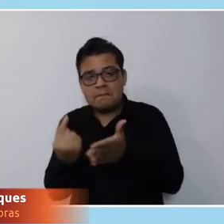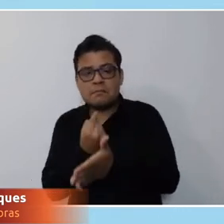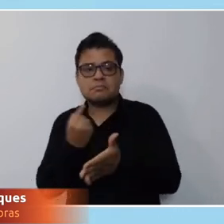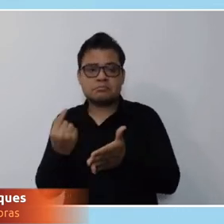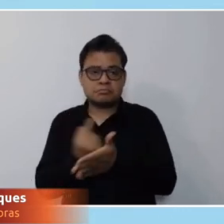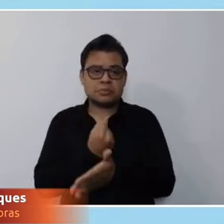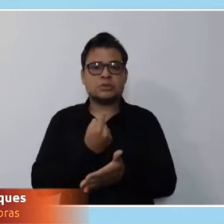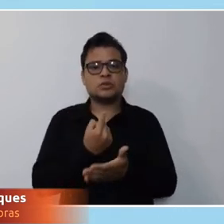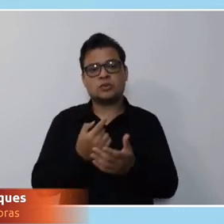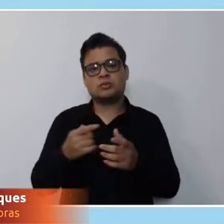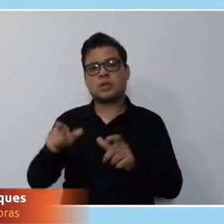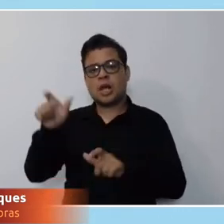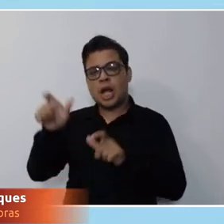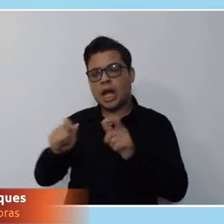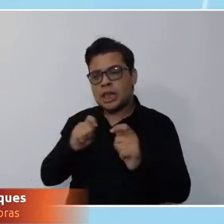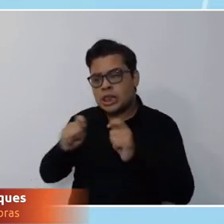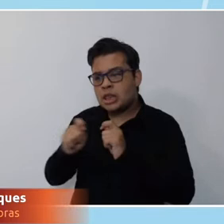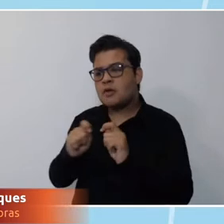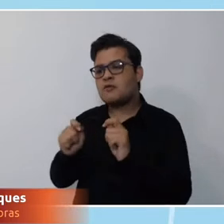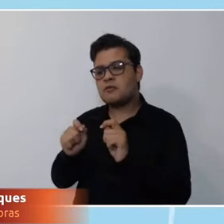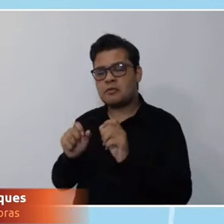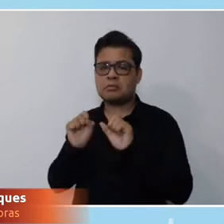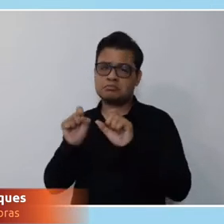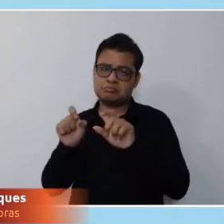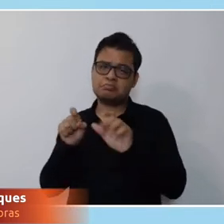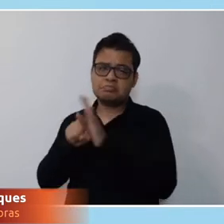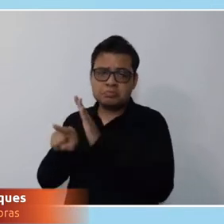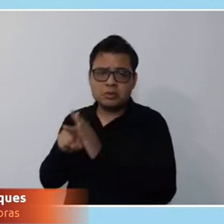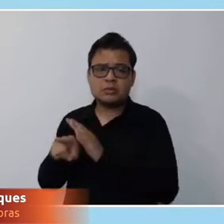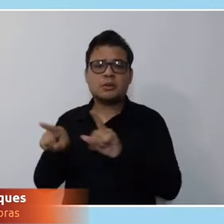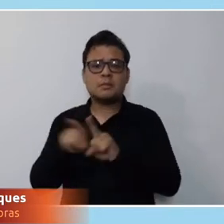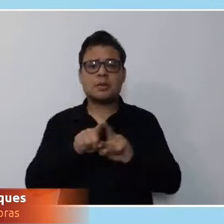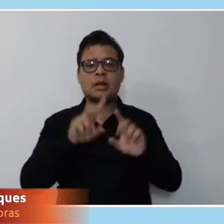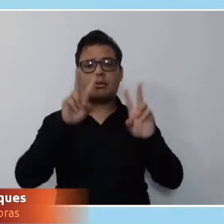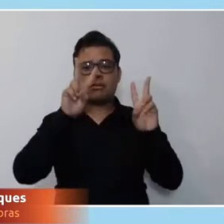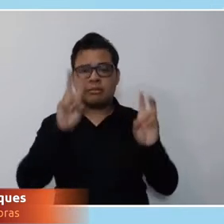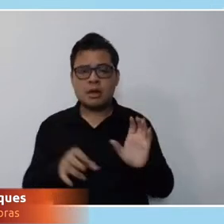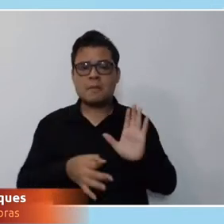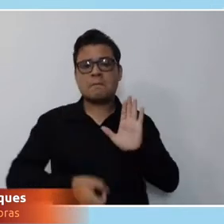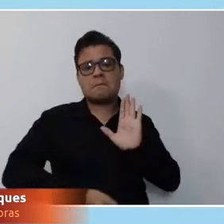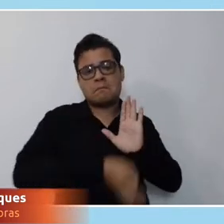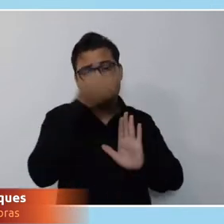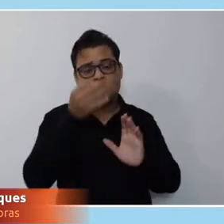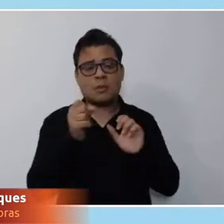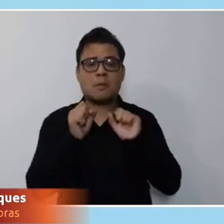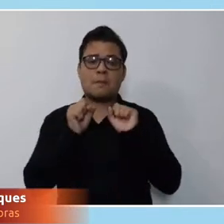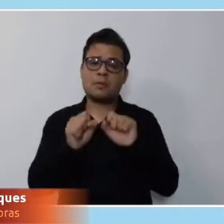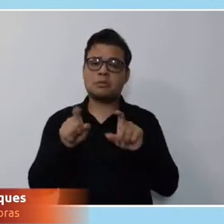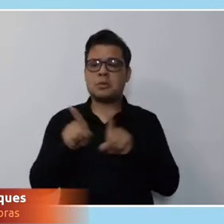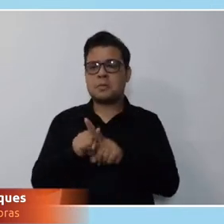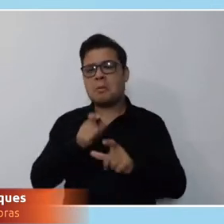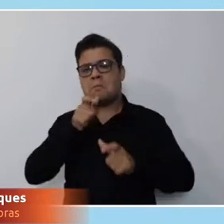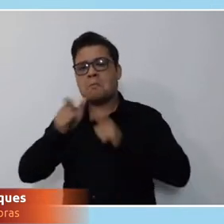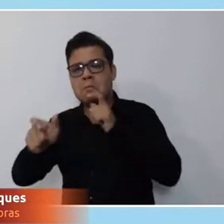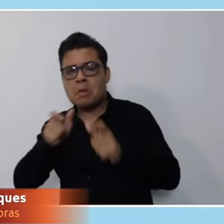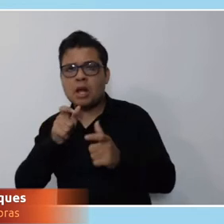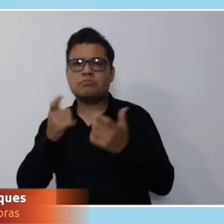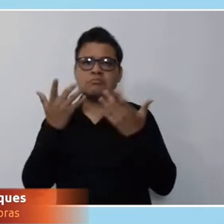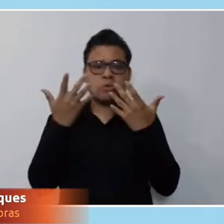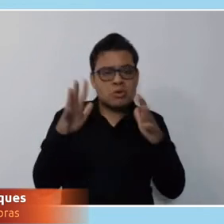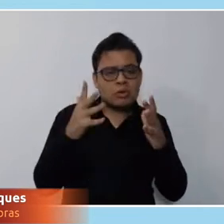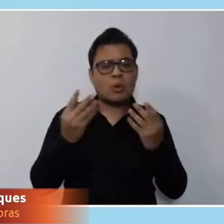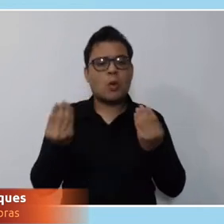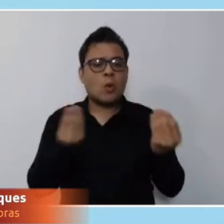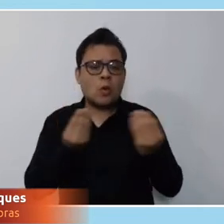quer entender um pouco mais, mandando críticas, elogios. Você faz isso pelas redes sociais, lá no chat do YouTube, no chat